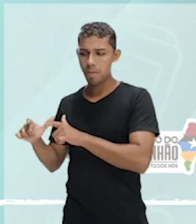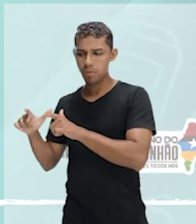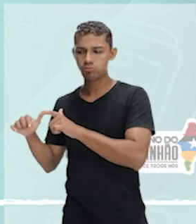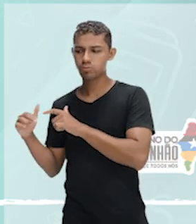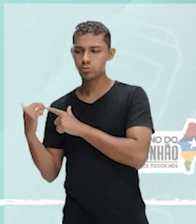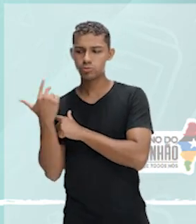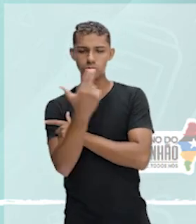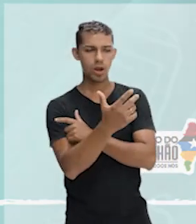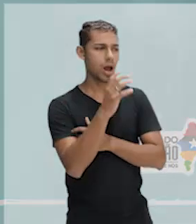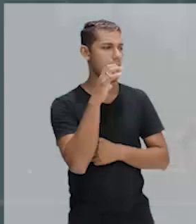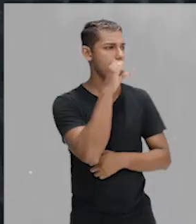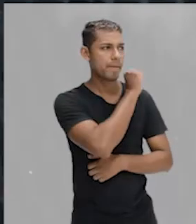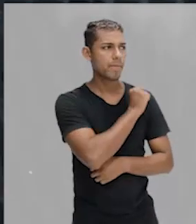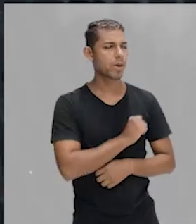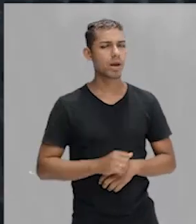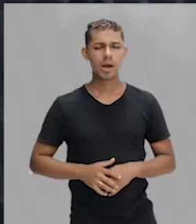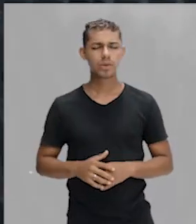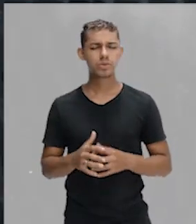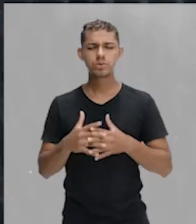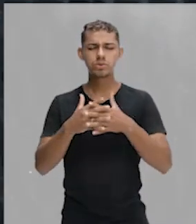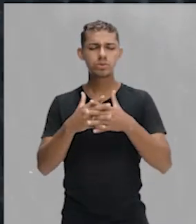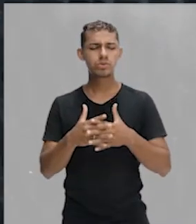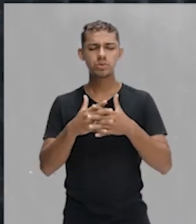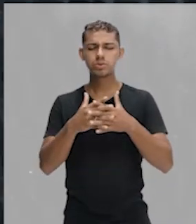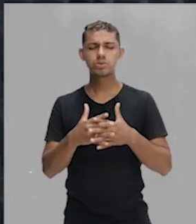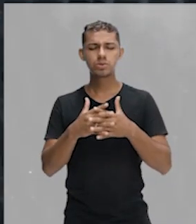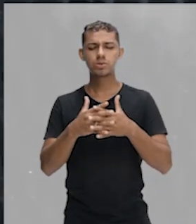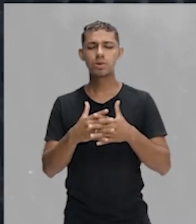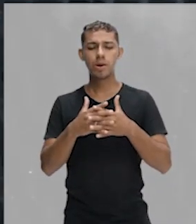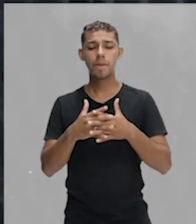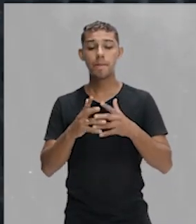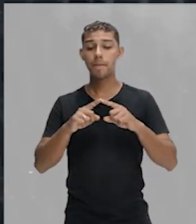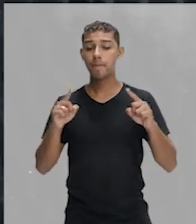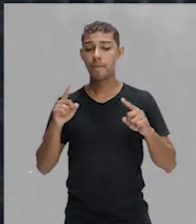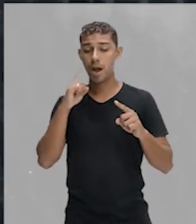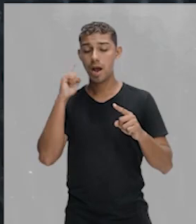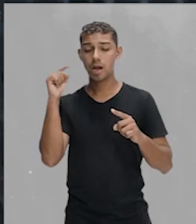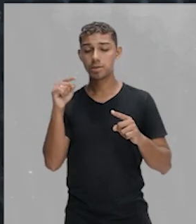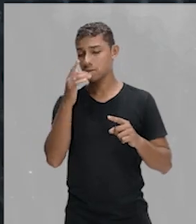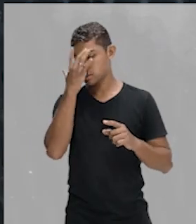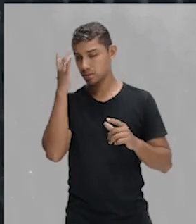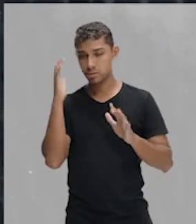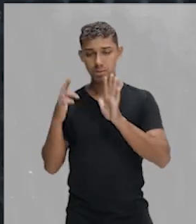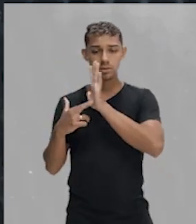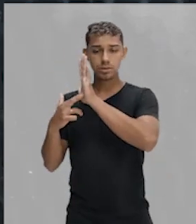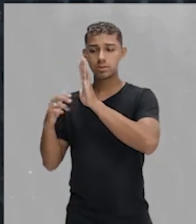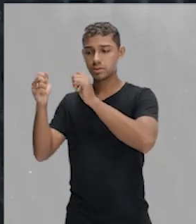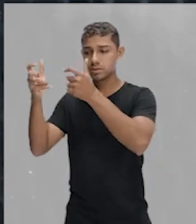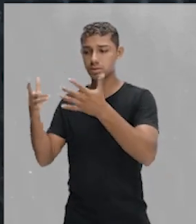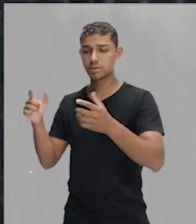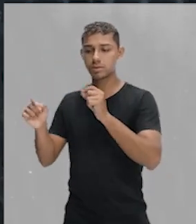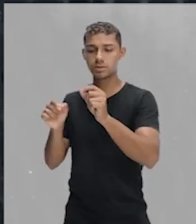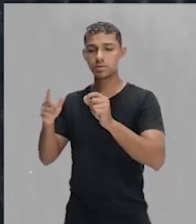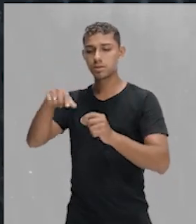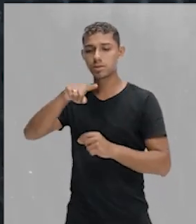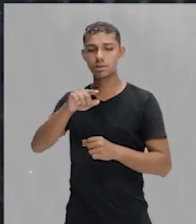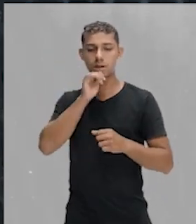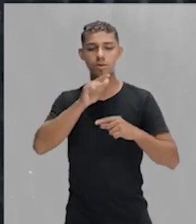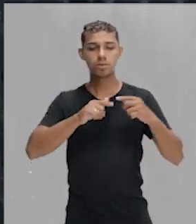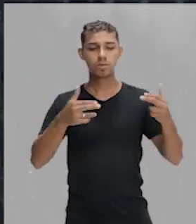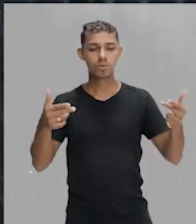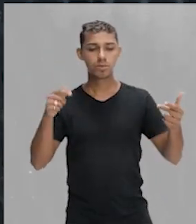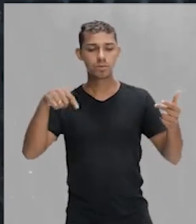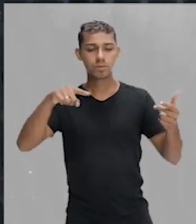se usa muito. O trânsito é bem confuso, tá? Mas, quando eles se referem aqui, eu vou passar a matéria para vocês, vamos